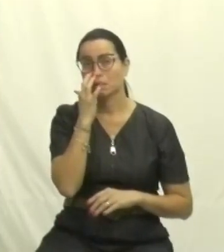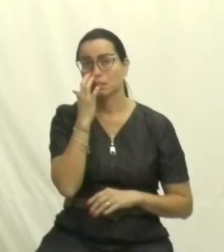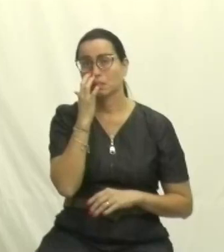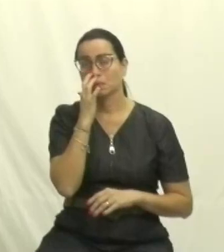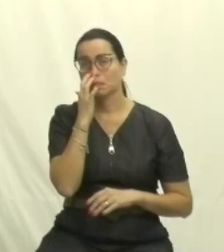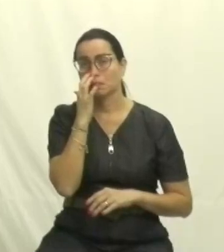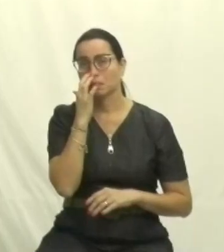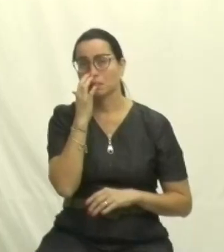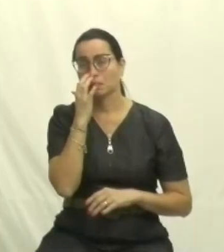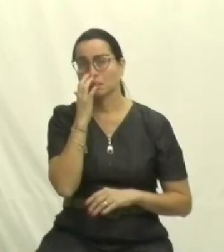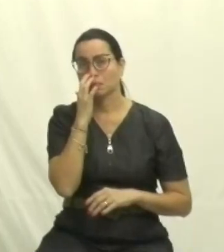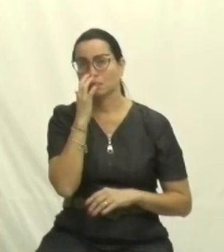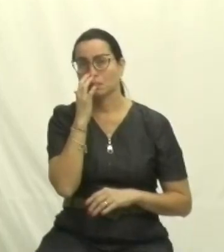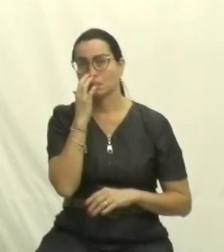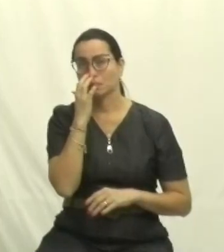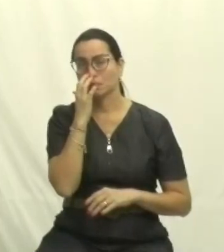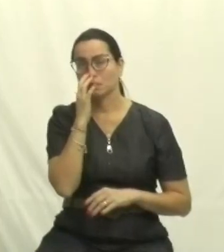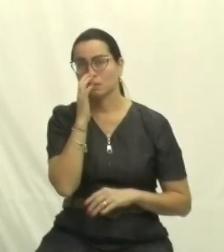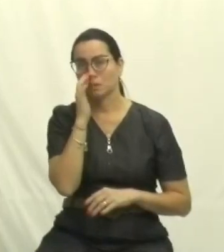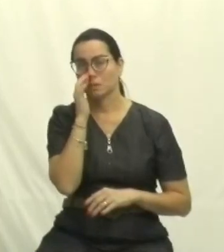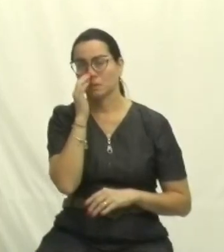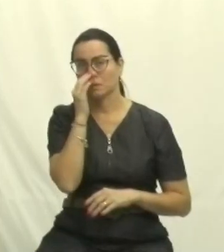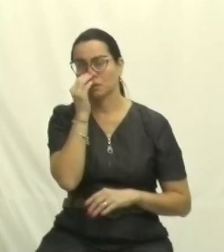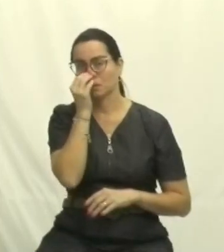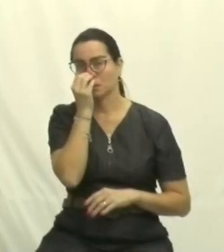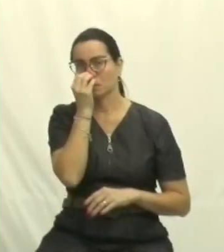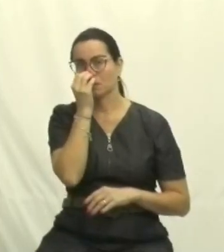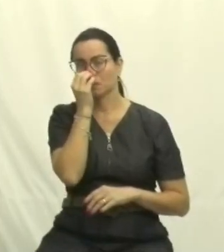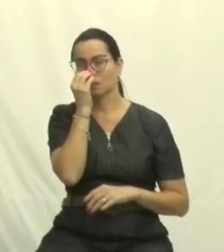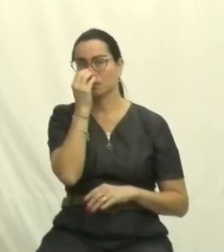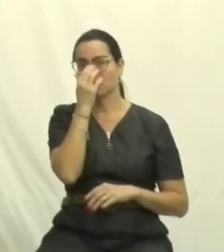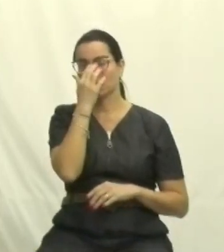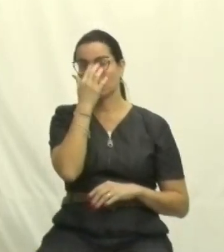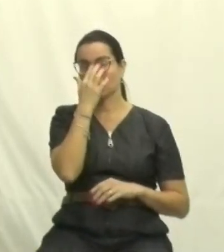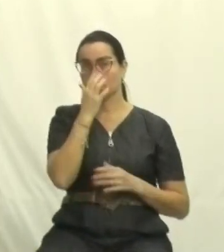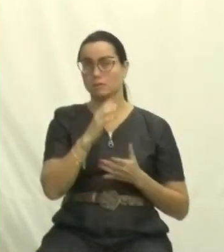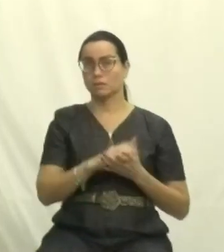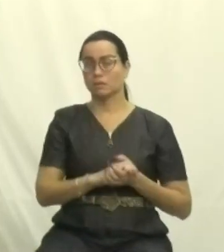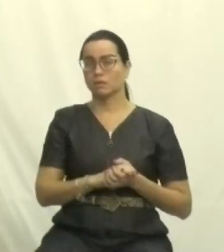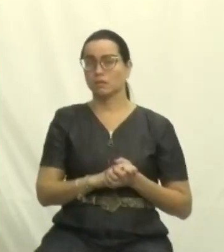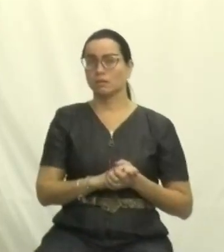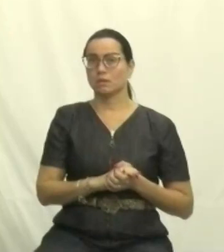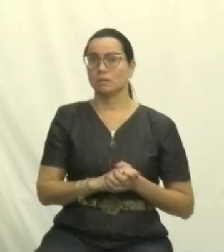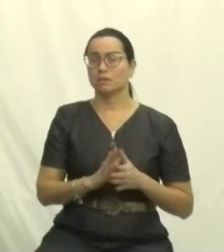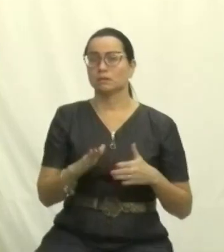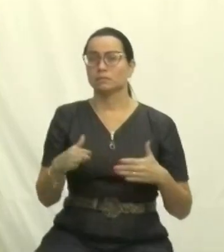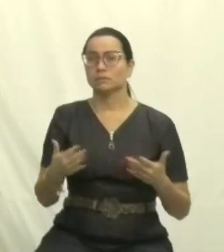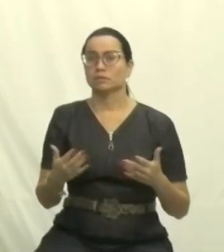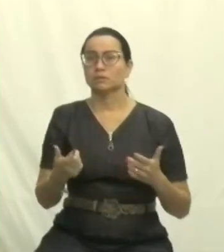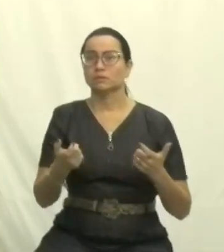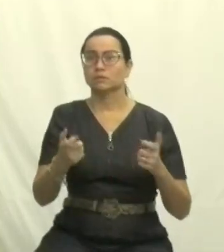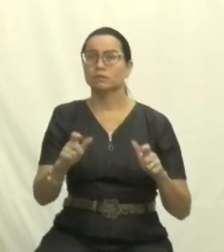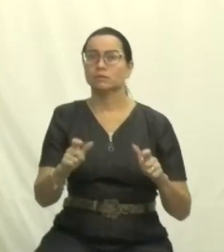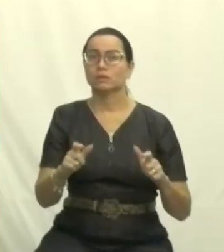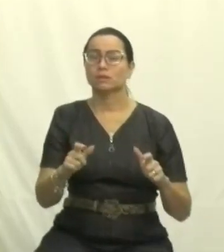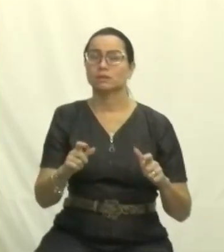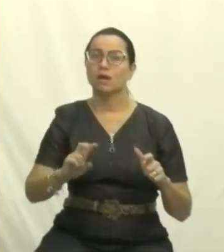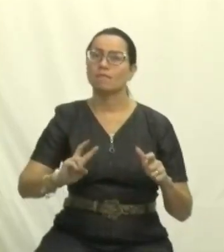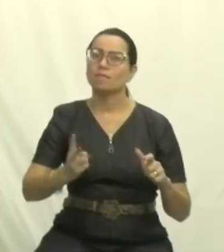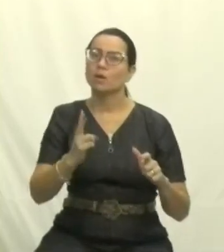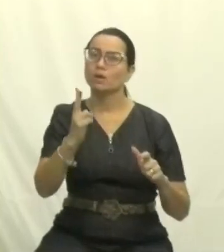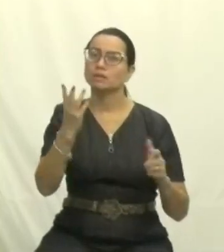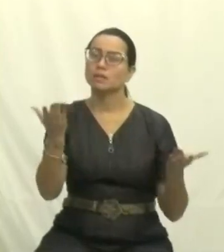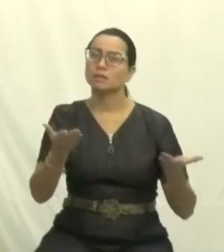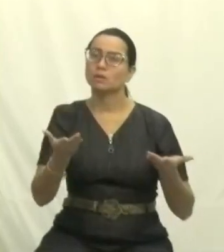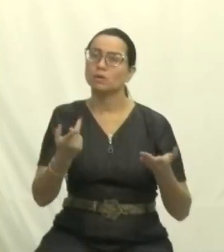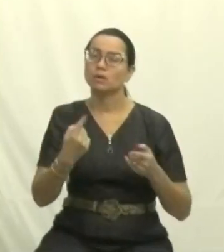São lugares muito próximos, são lugares ali na rua Giacomo Sonego, e que são extremamente valorizados e estão ainda mais valorizados agora por